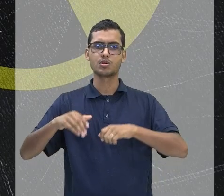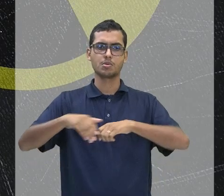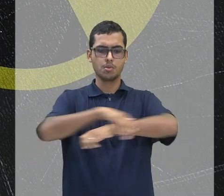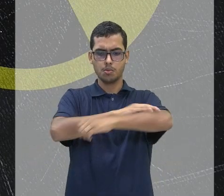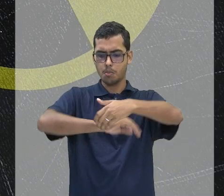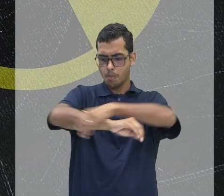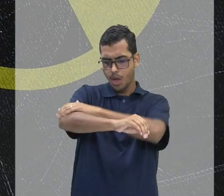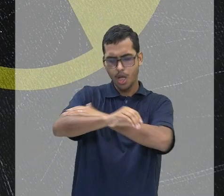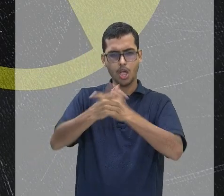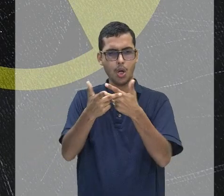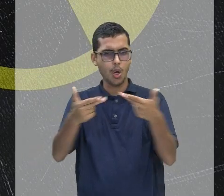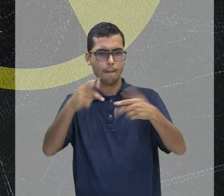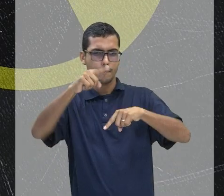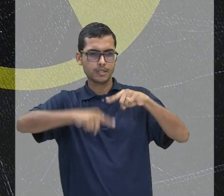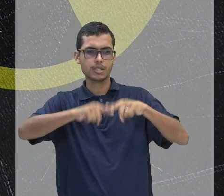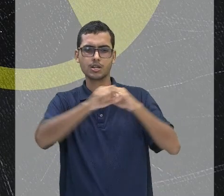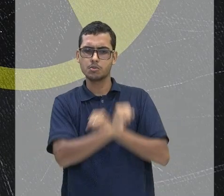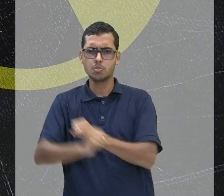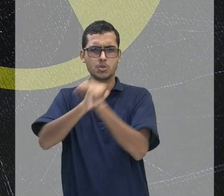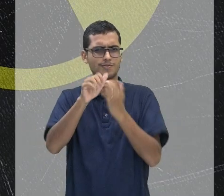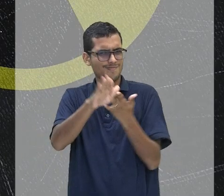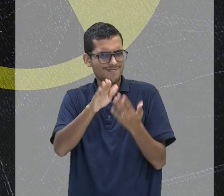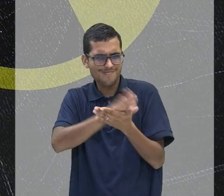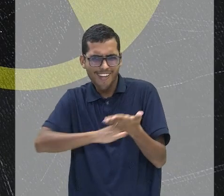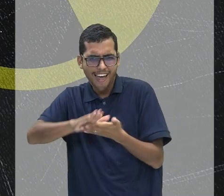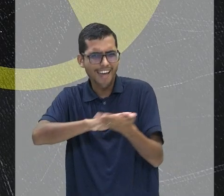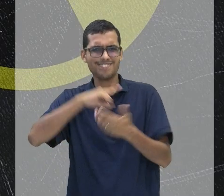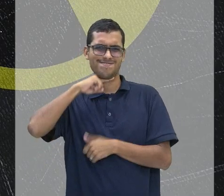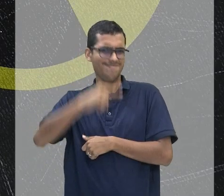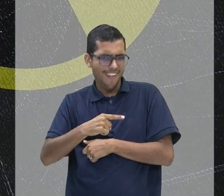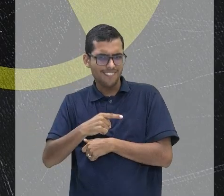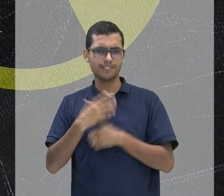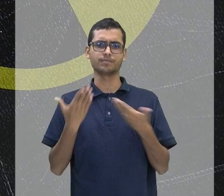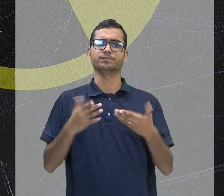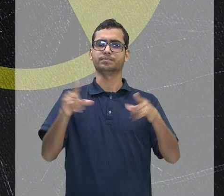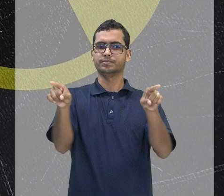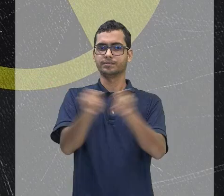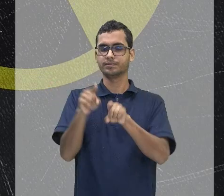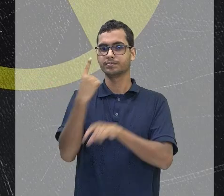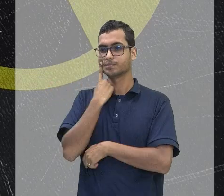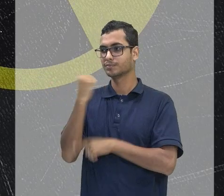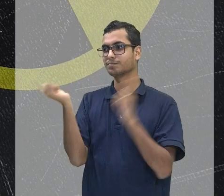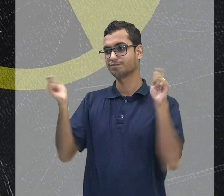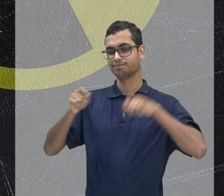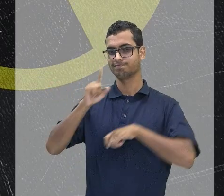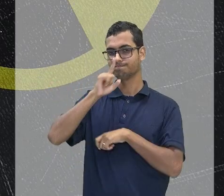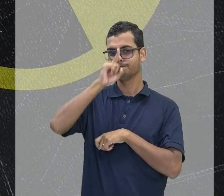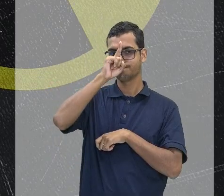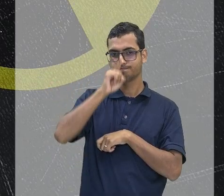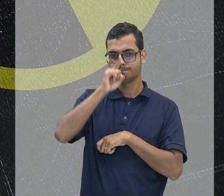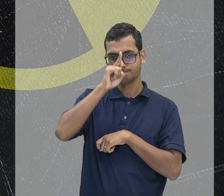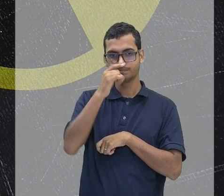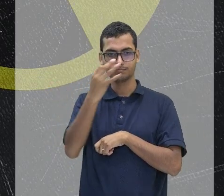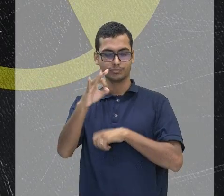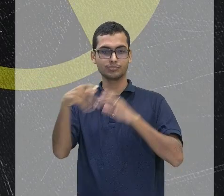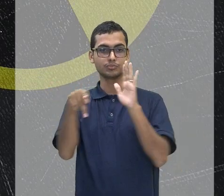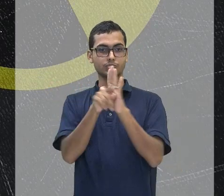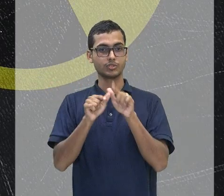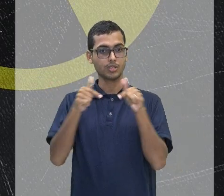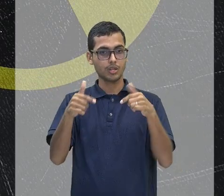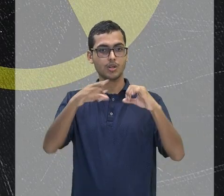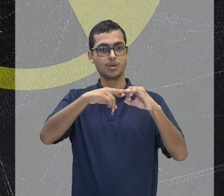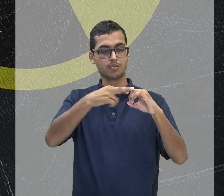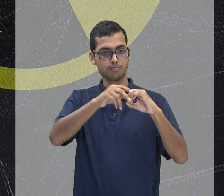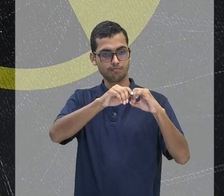proteção. Portanto, a radioatividade, né, precisa ter aí certos cuidados. Então, seguir protocolos